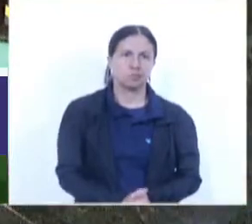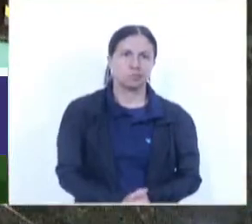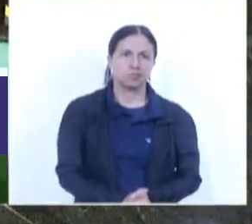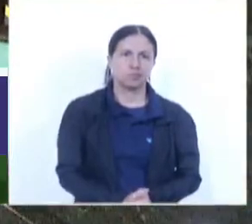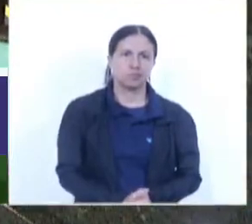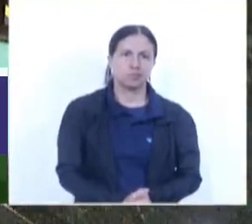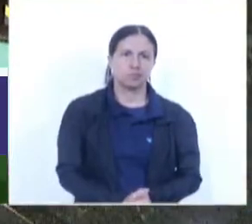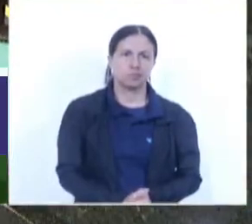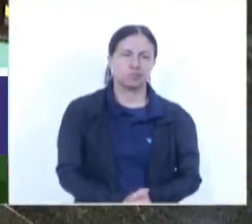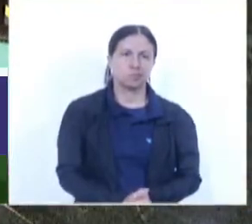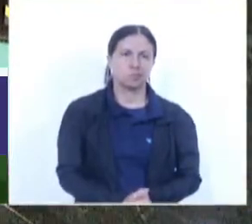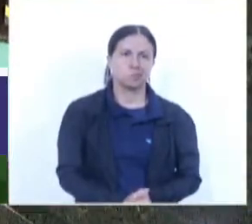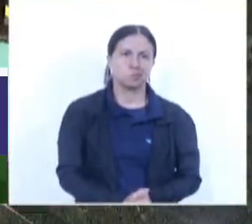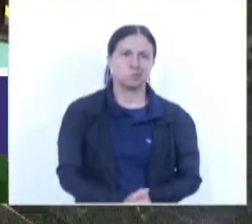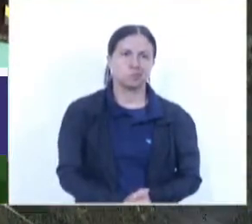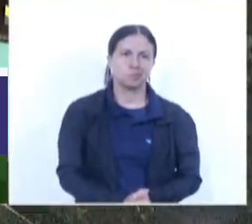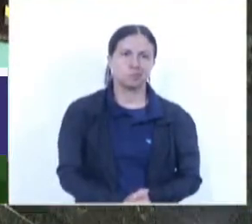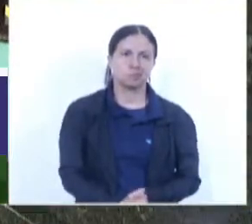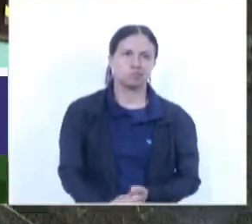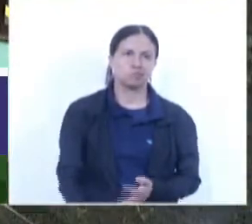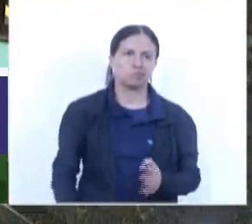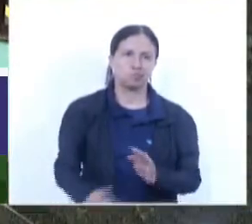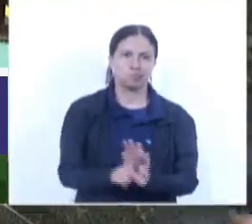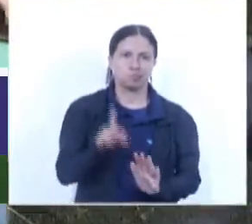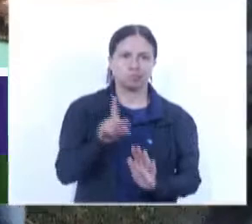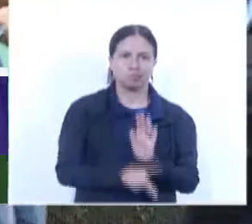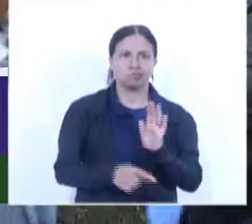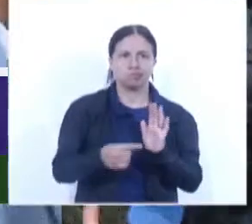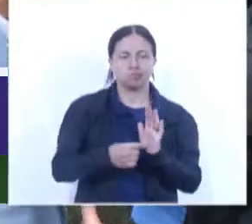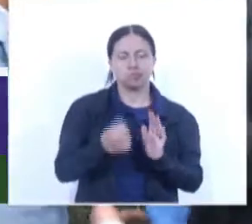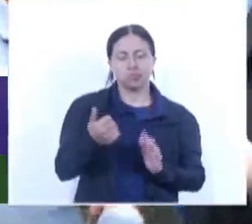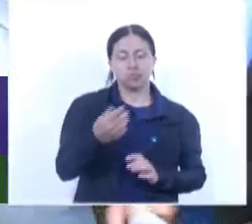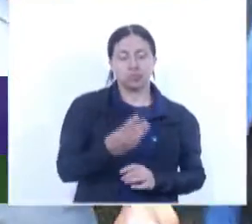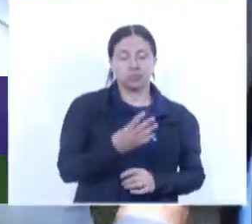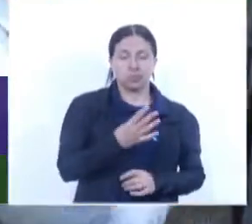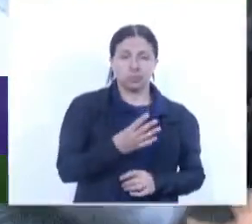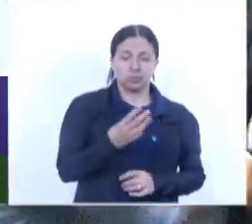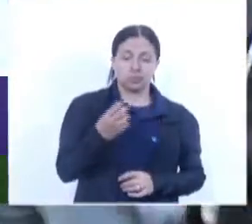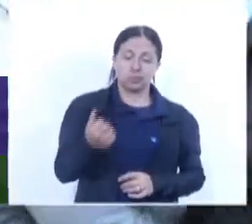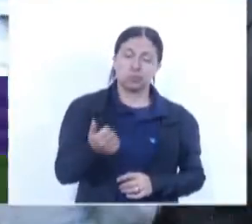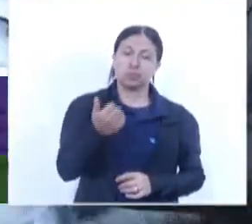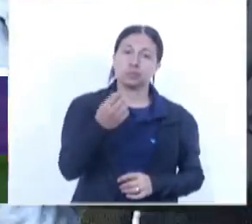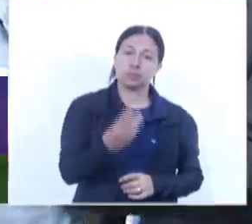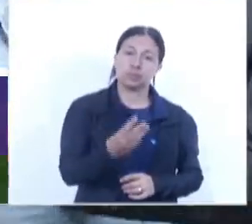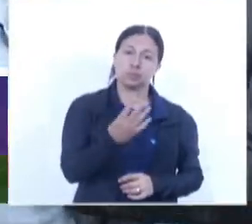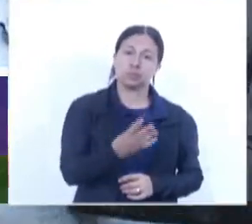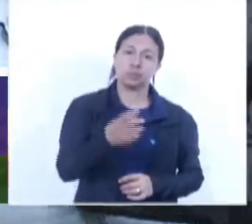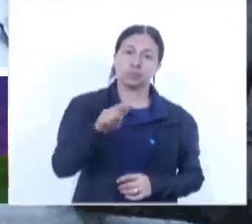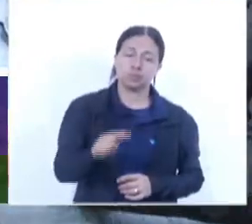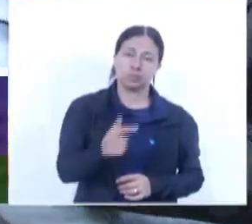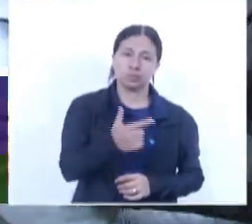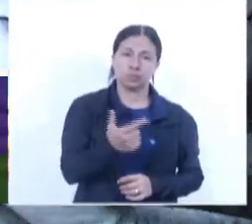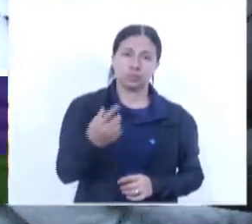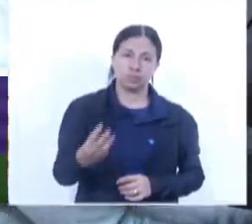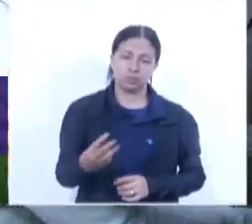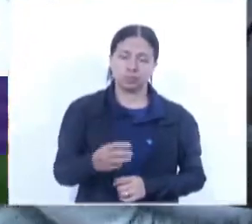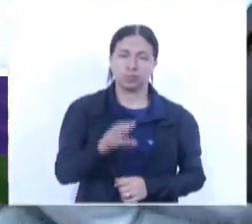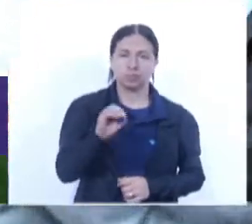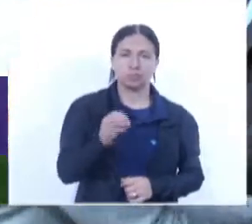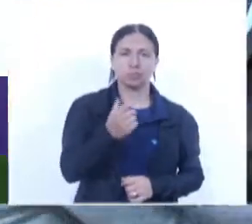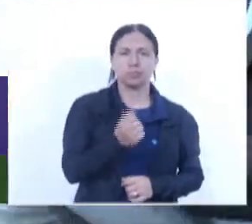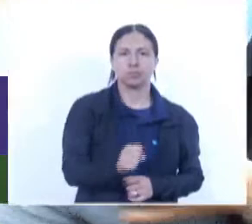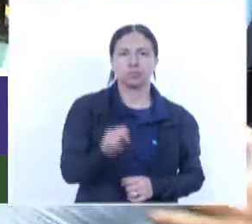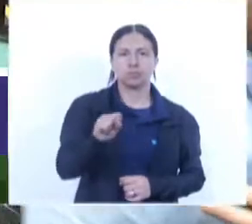projeto de lei 13:47 de 23 projeto de lei 080 de